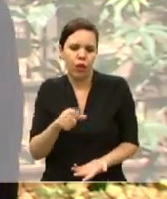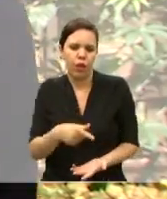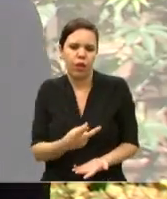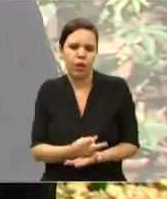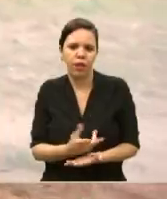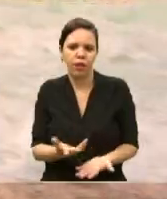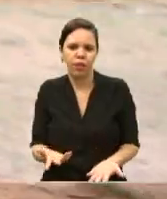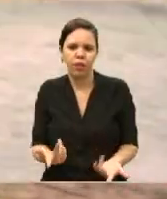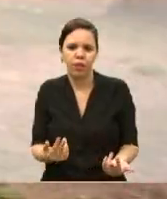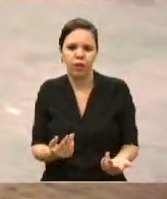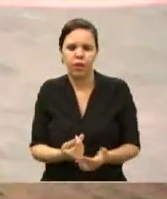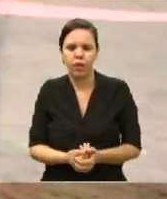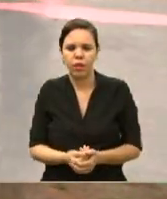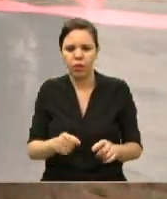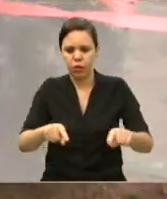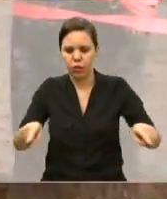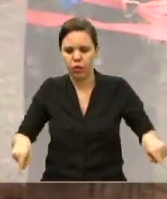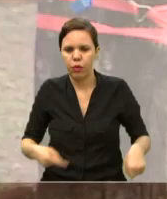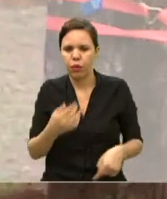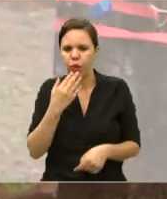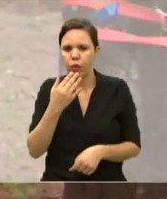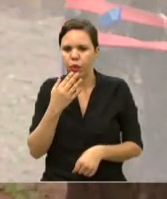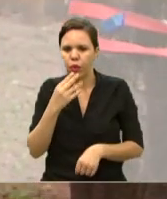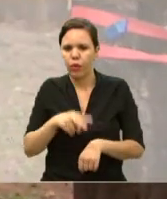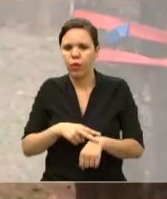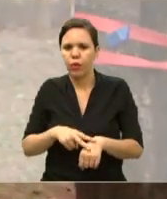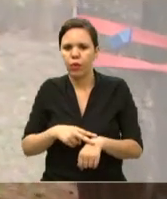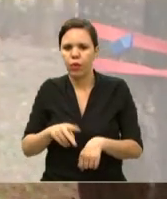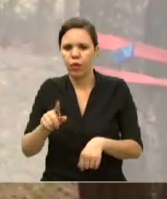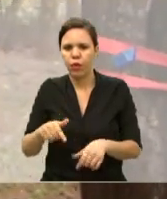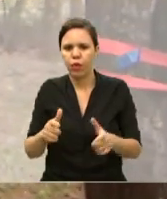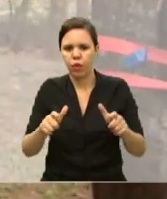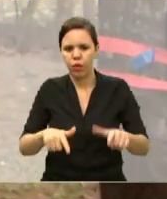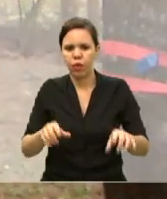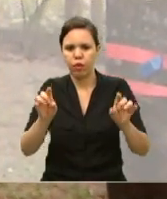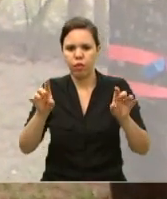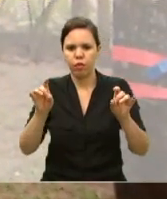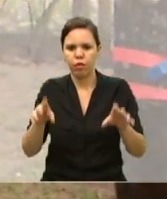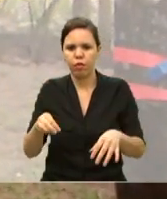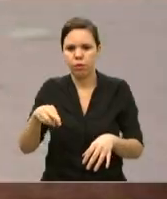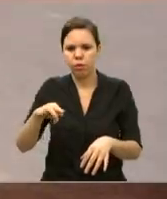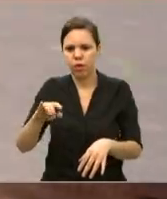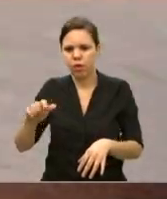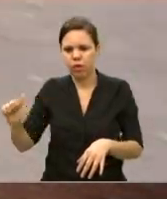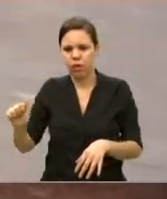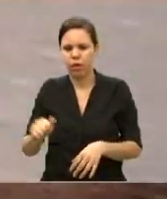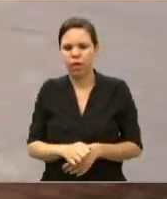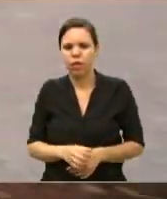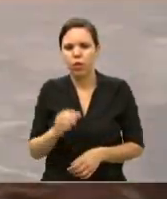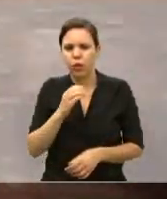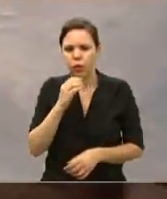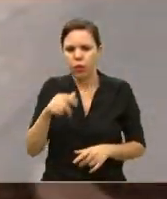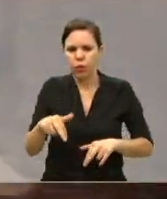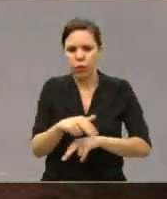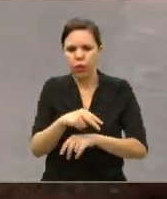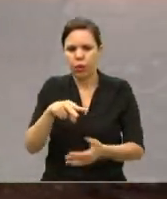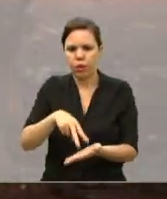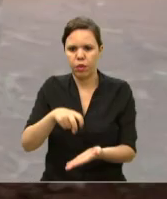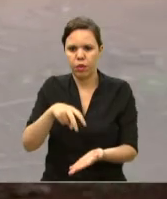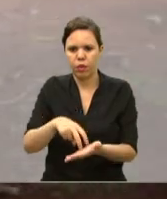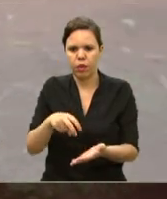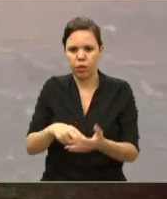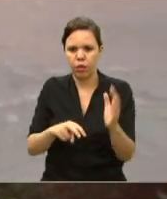é assim mesmo. O pátio colorido pelo verde é o cantinho especial da Mariana. Correr,